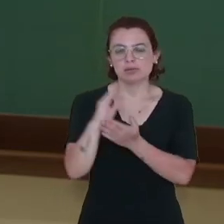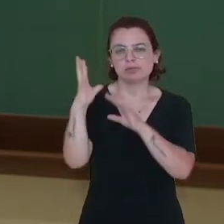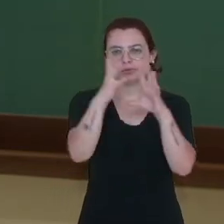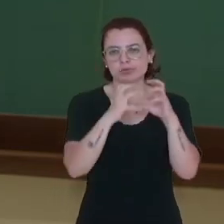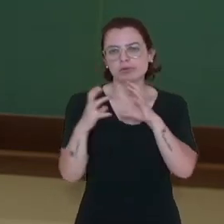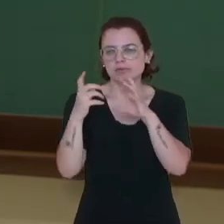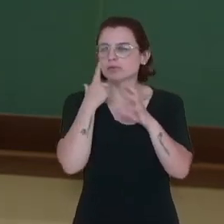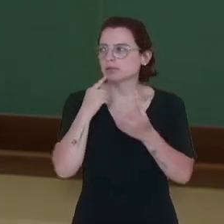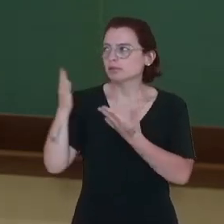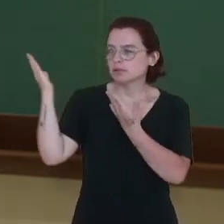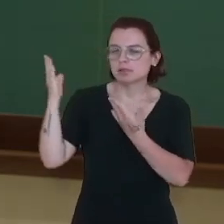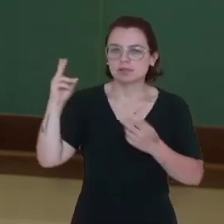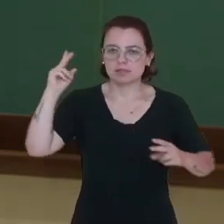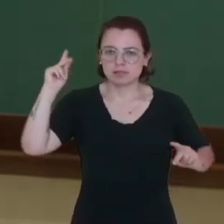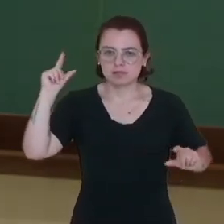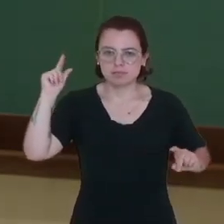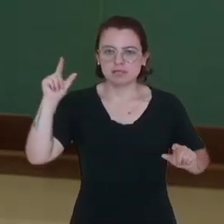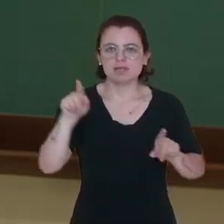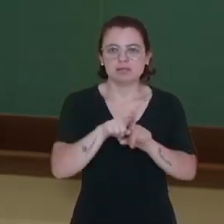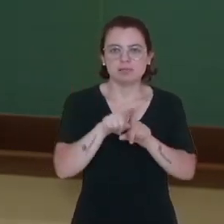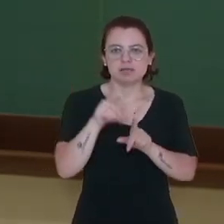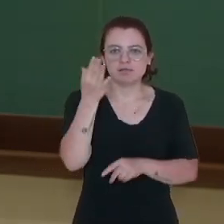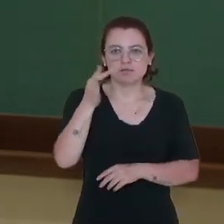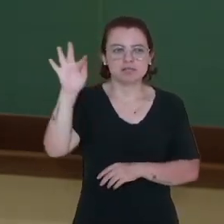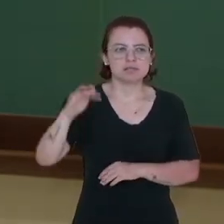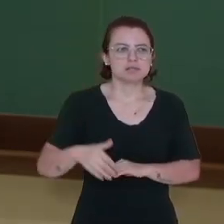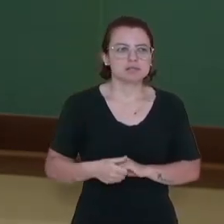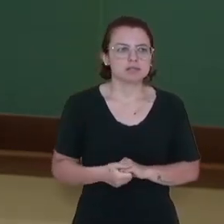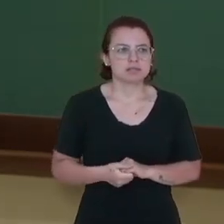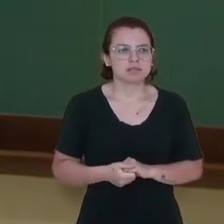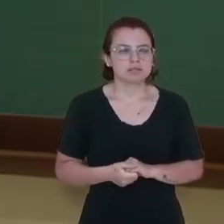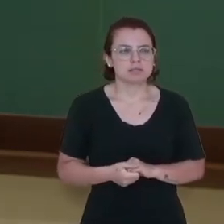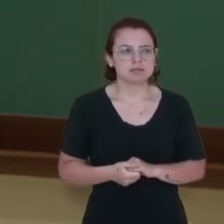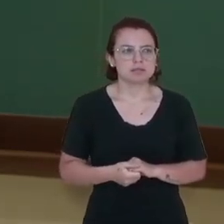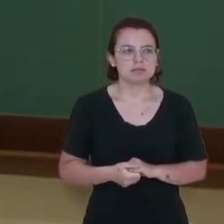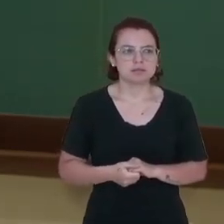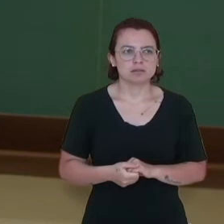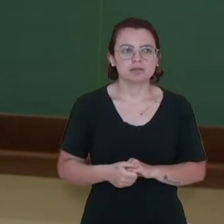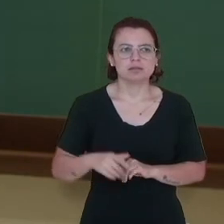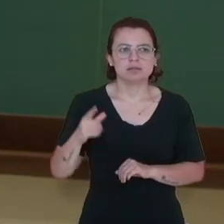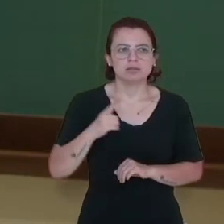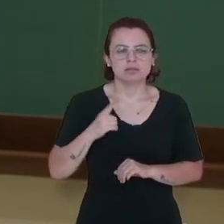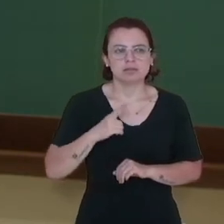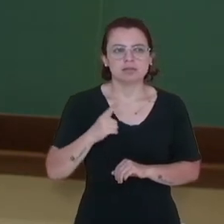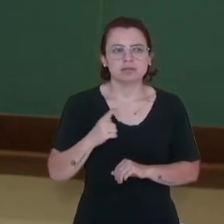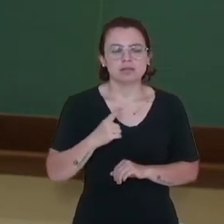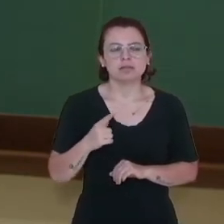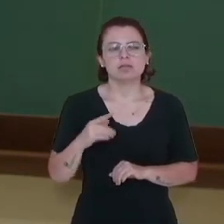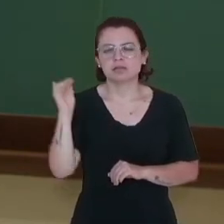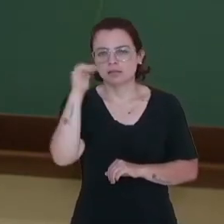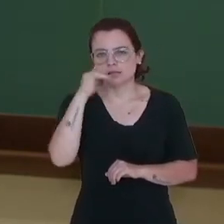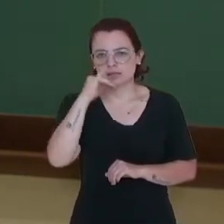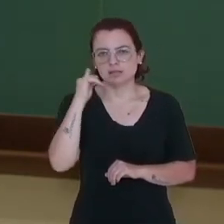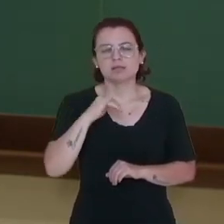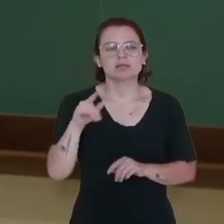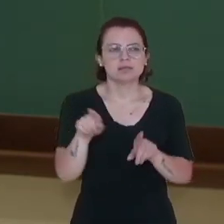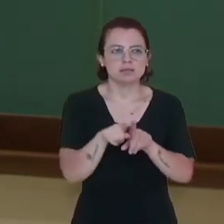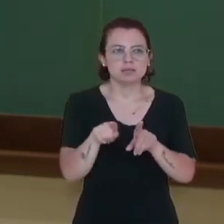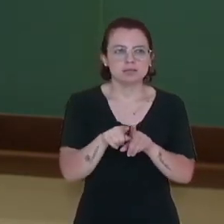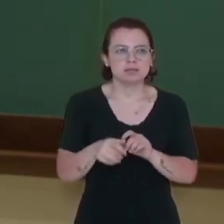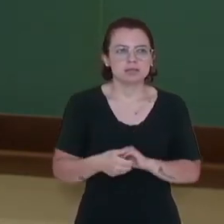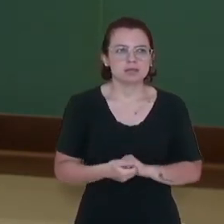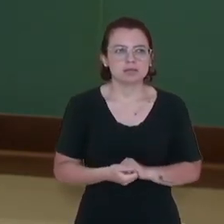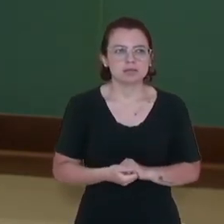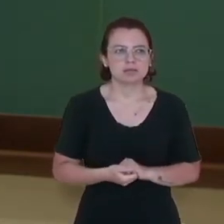entre a Espanha e a França, né? Temos também a questão aqui do nordeste da Itália e também a questão do Kosovo, né?